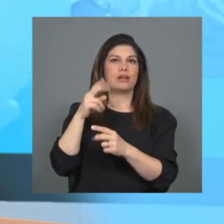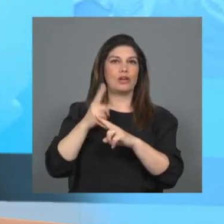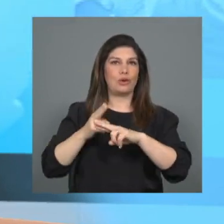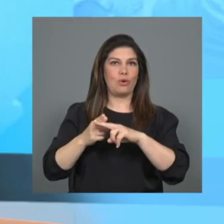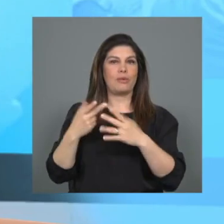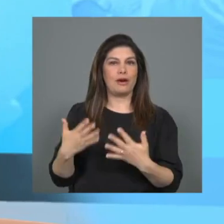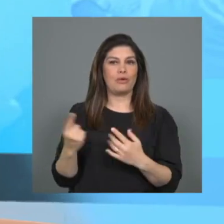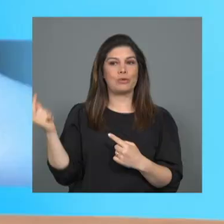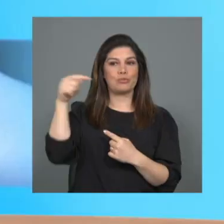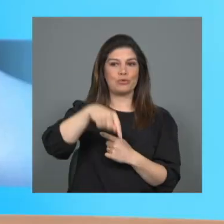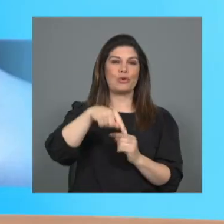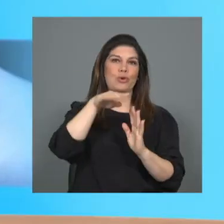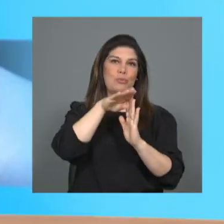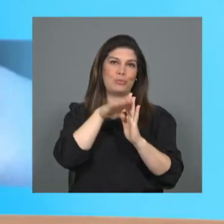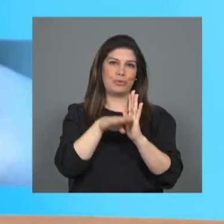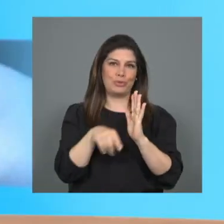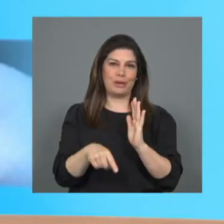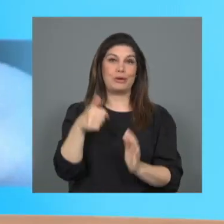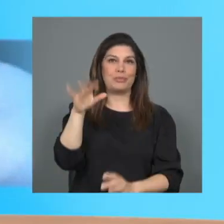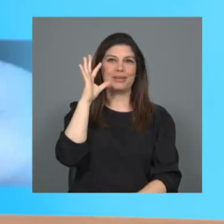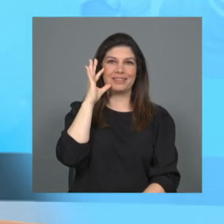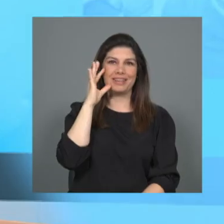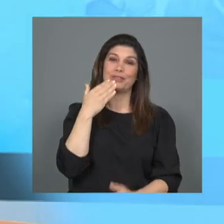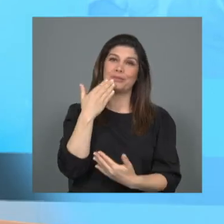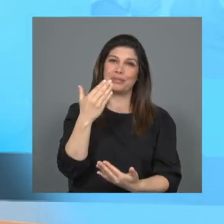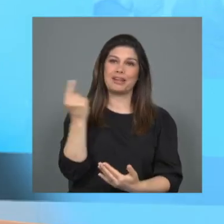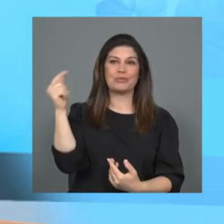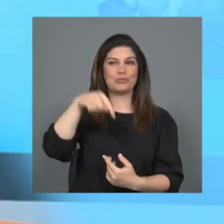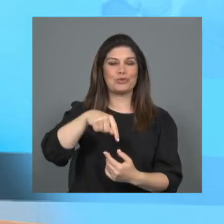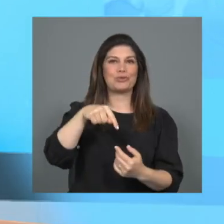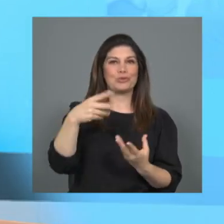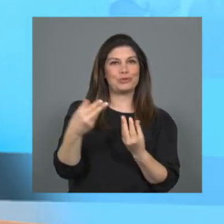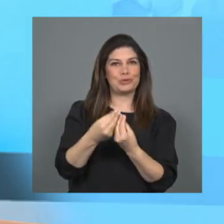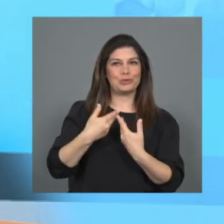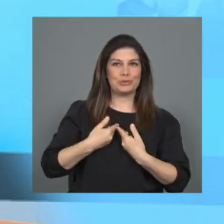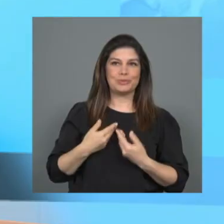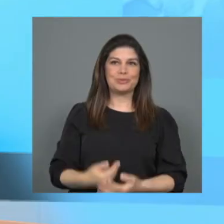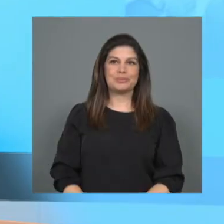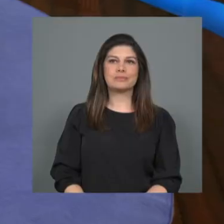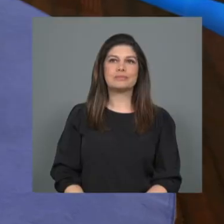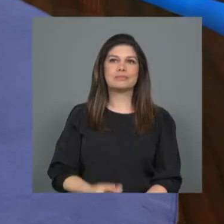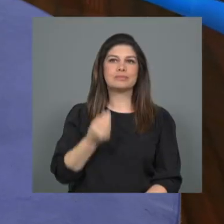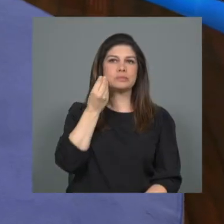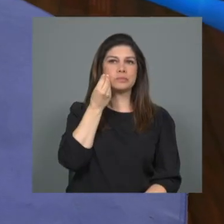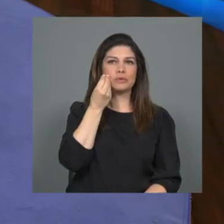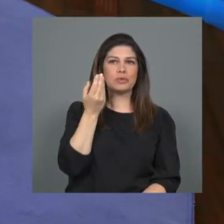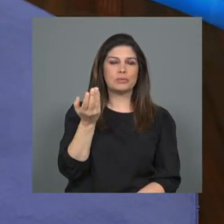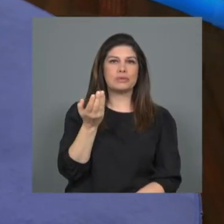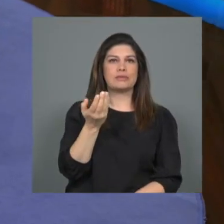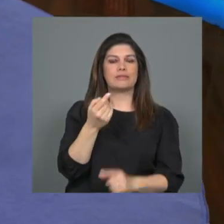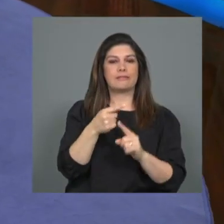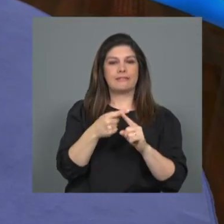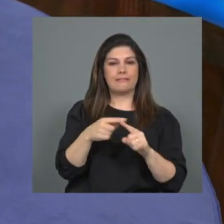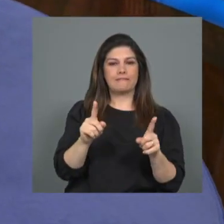Eclésia. Ricardo, boa tarde. Obrigado por estares connosco. De que forma é que a diferença